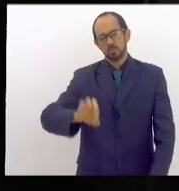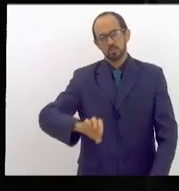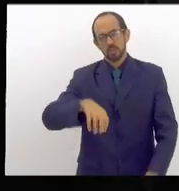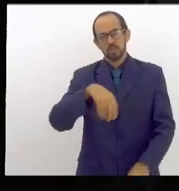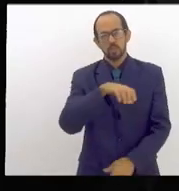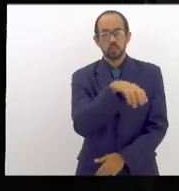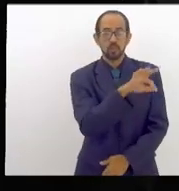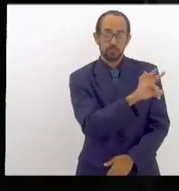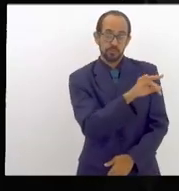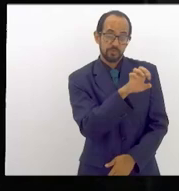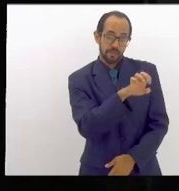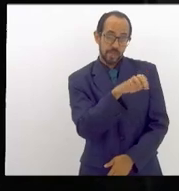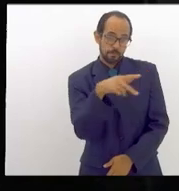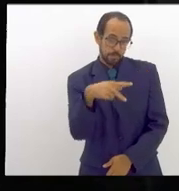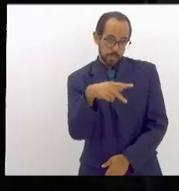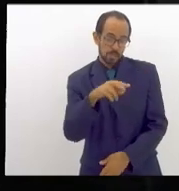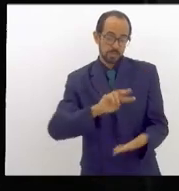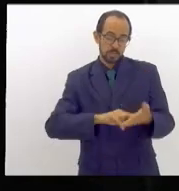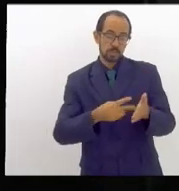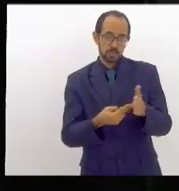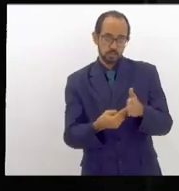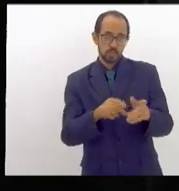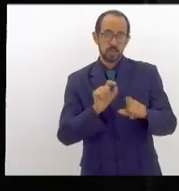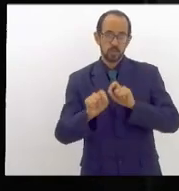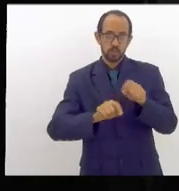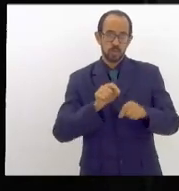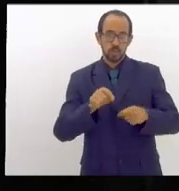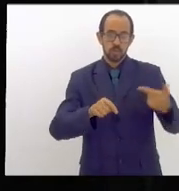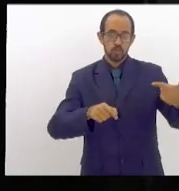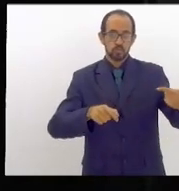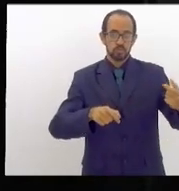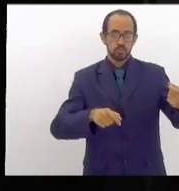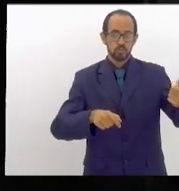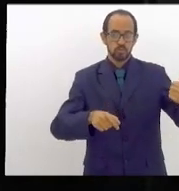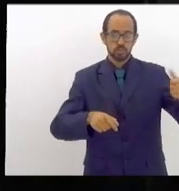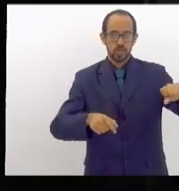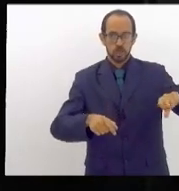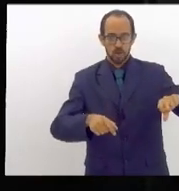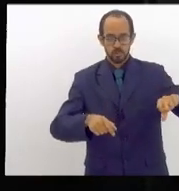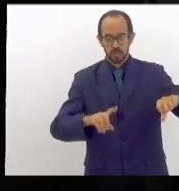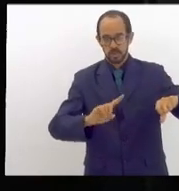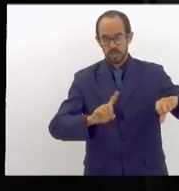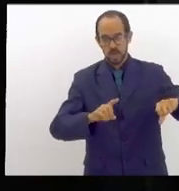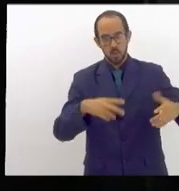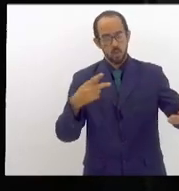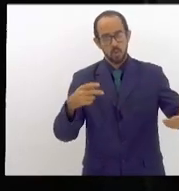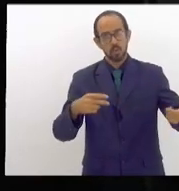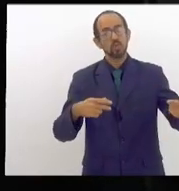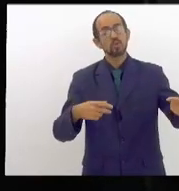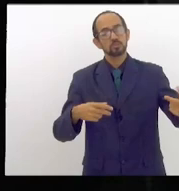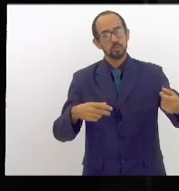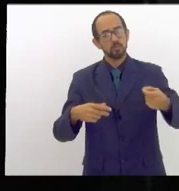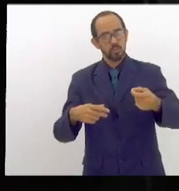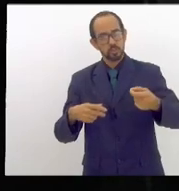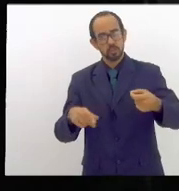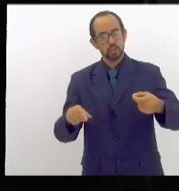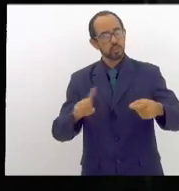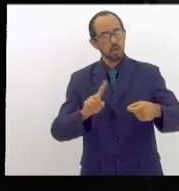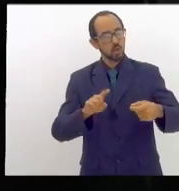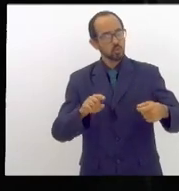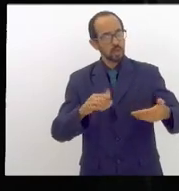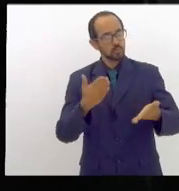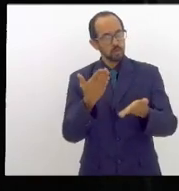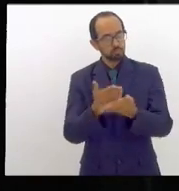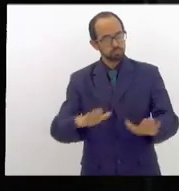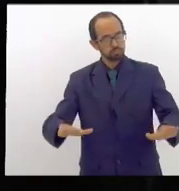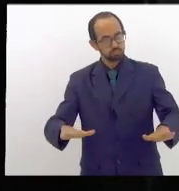Factor ou seja em 2019 em 2020 não houve a execução completa do orçamento do feiis em 2021